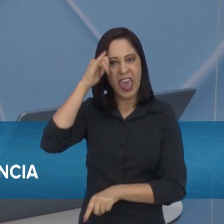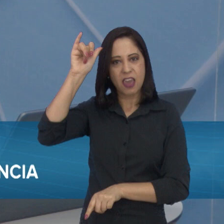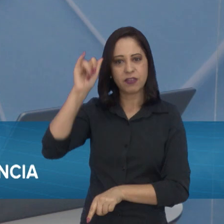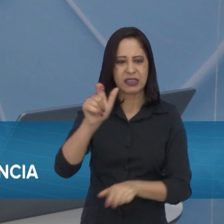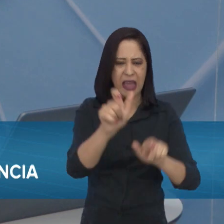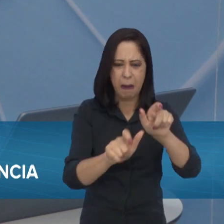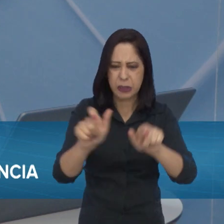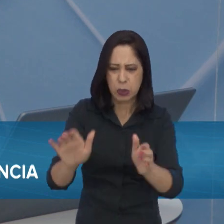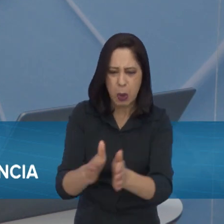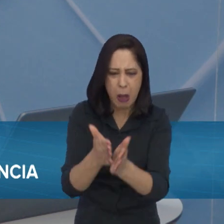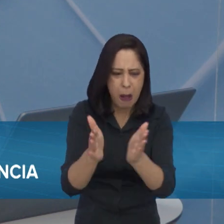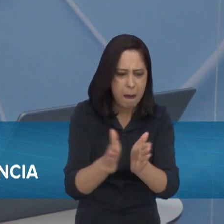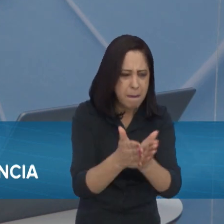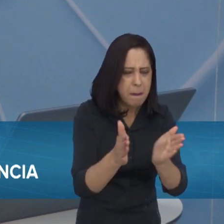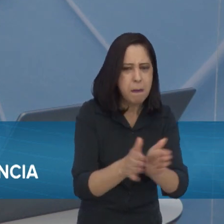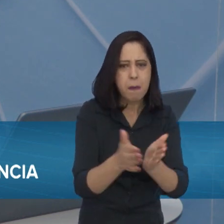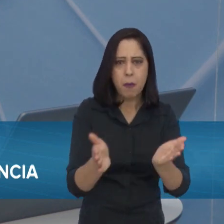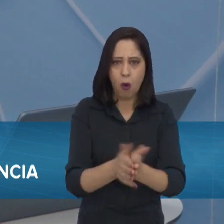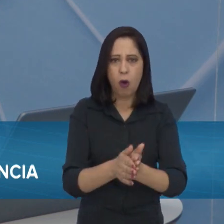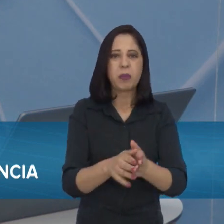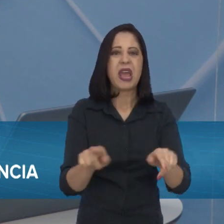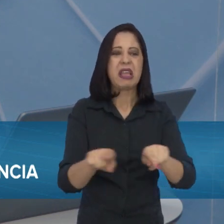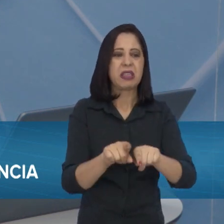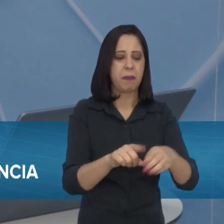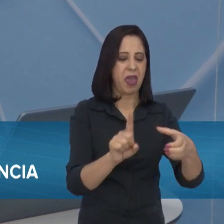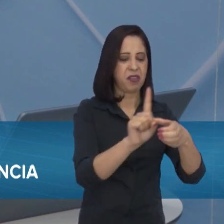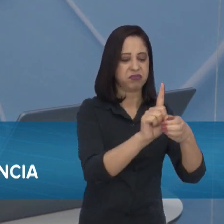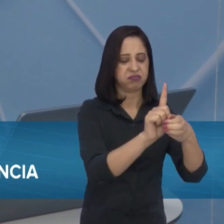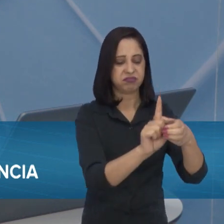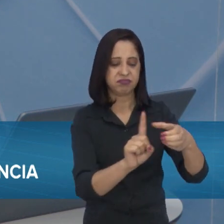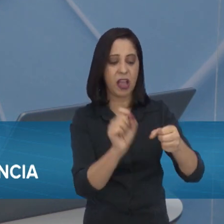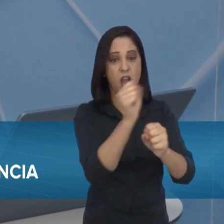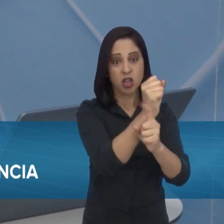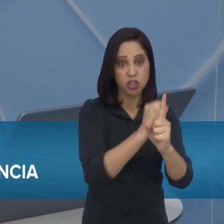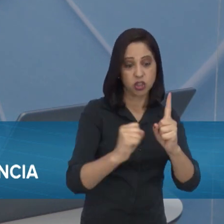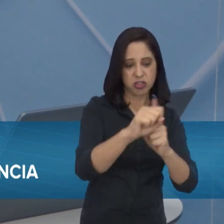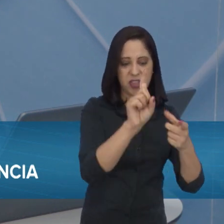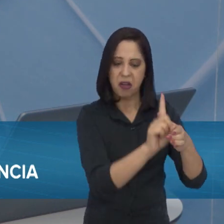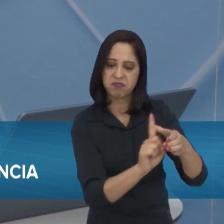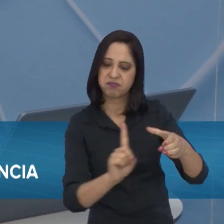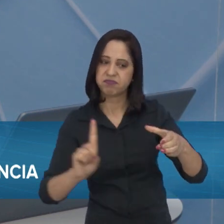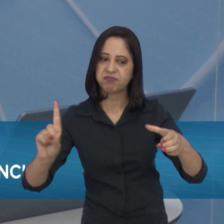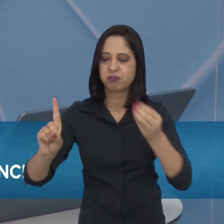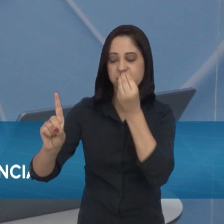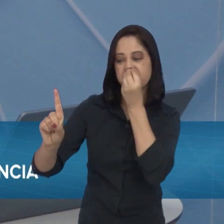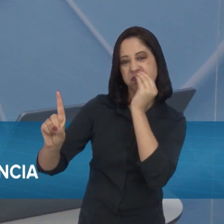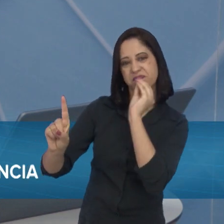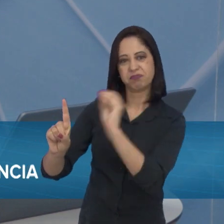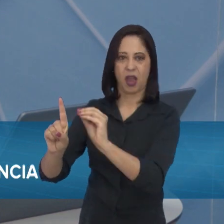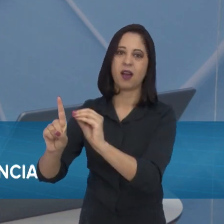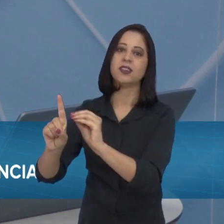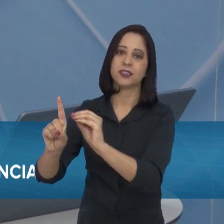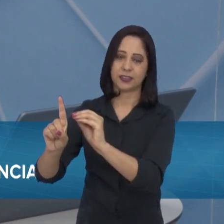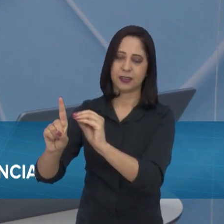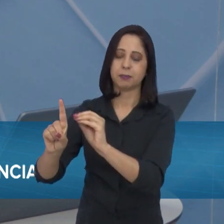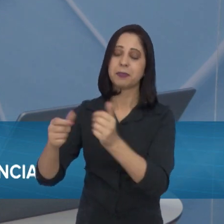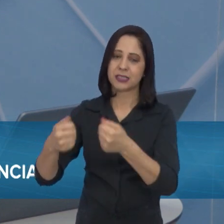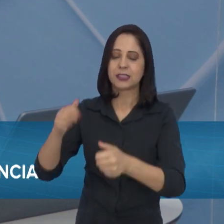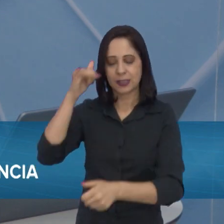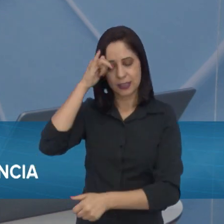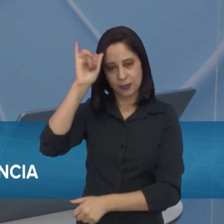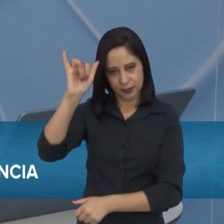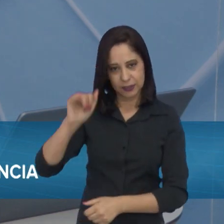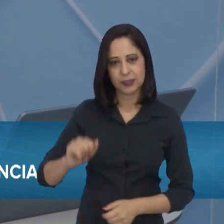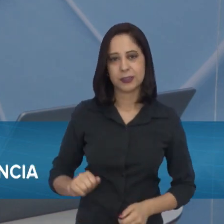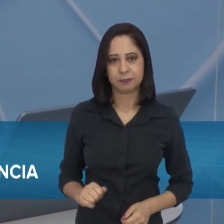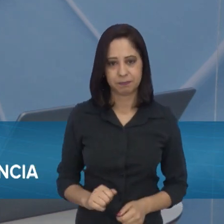os fatores de marginalização, promovendo a integração social dos setores desfavorecidos. E é